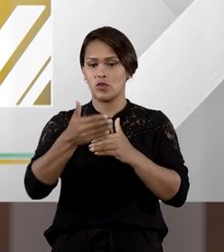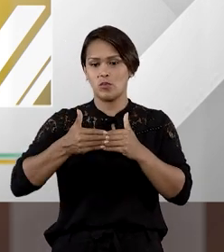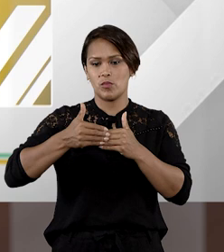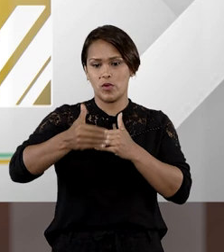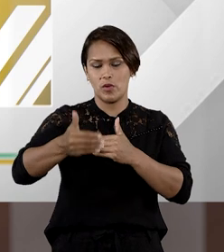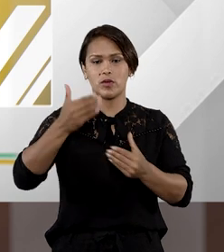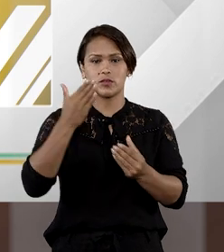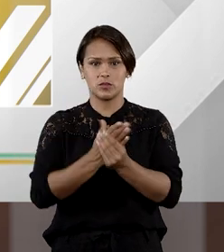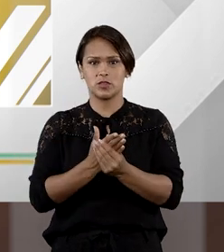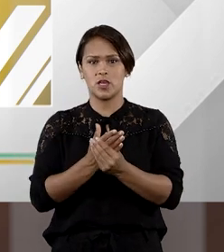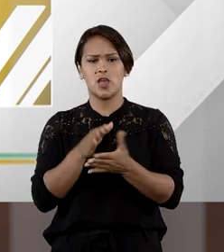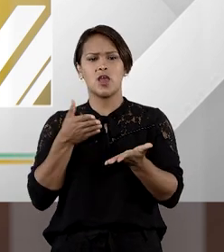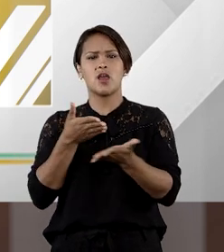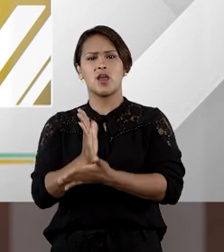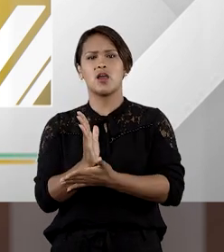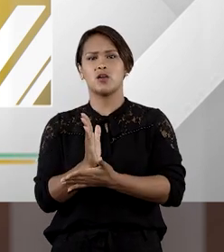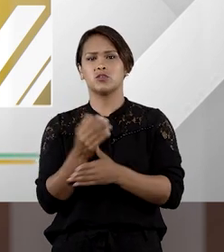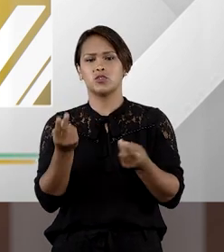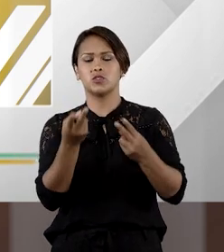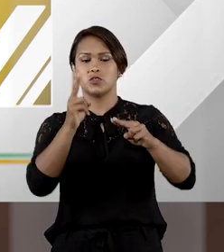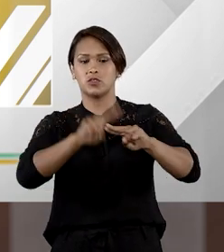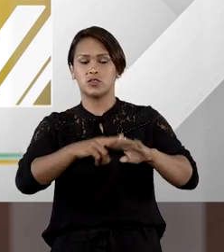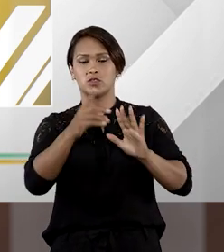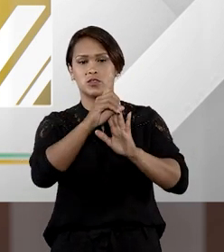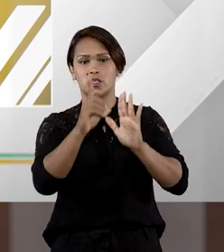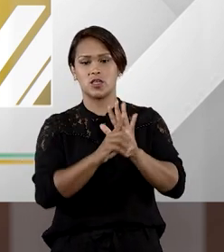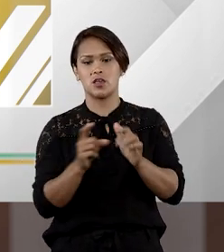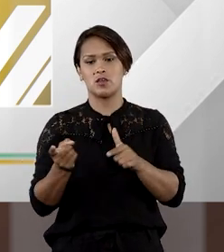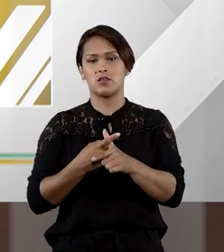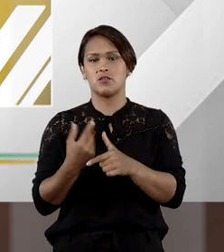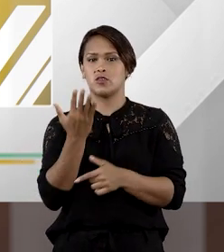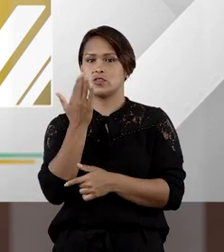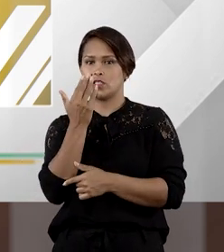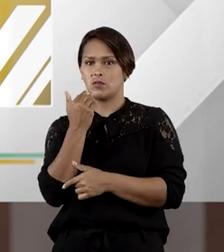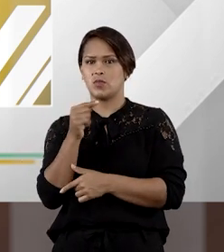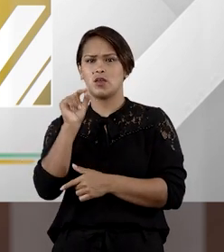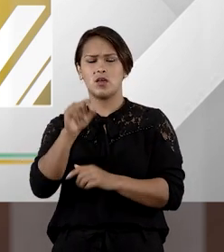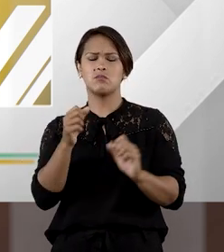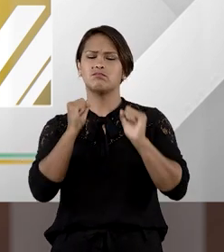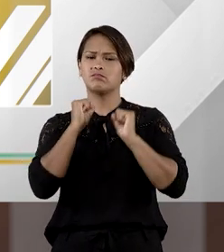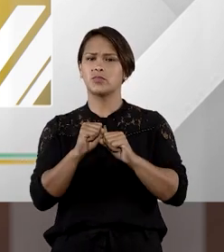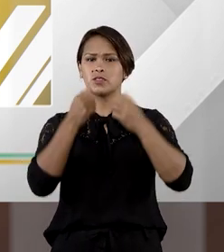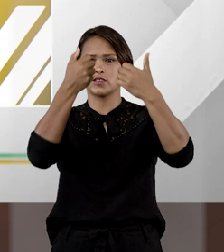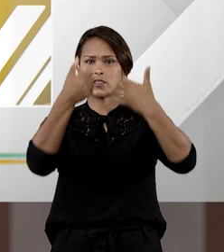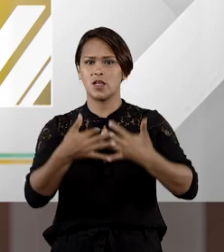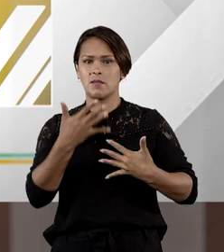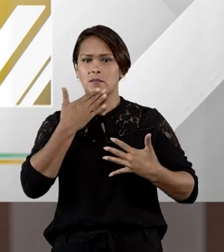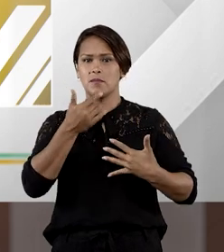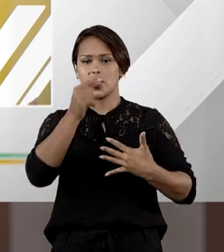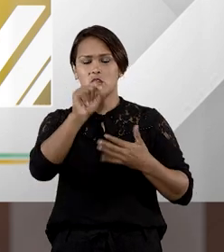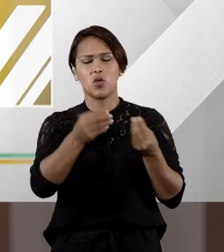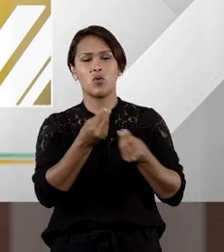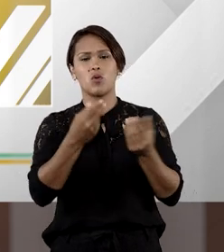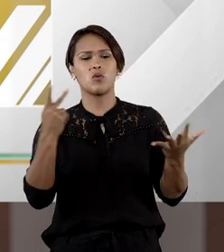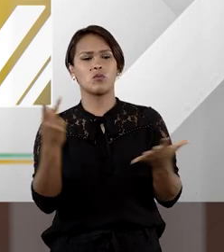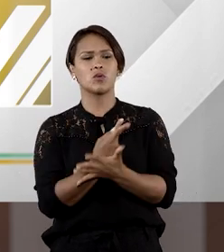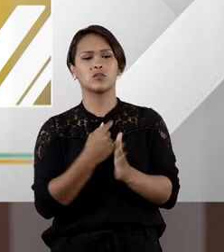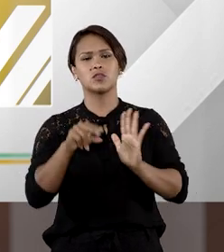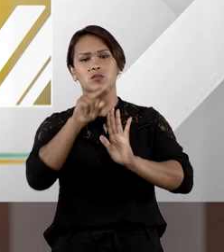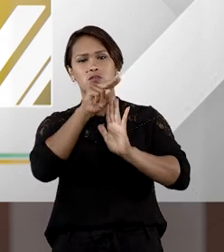do processo autorizam o decreto prisional para o devedor de alimentos. Você poderia explicar então melhor